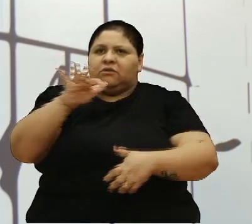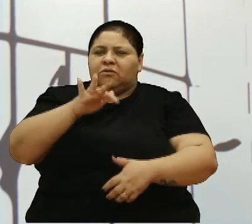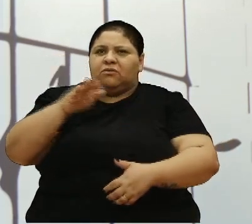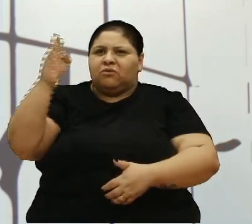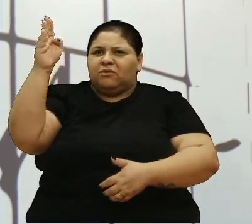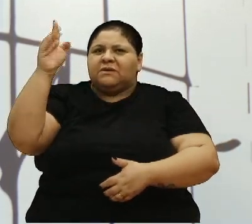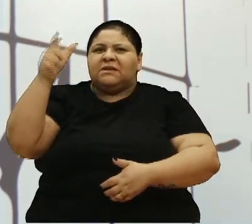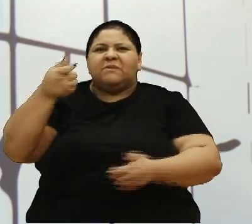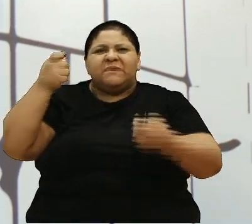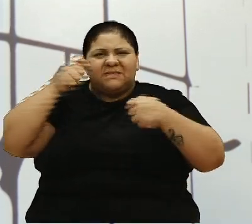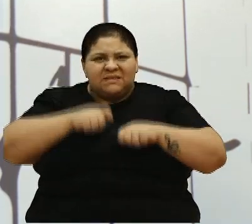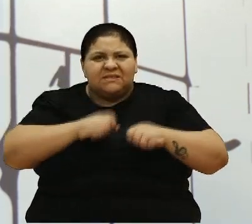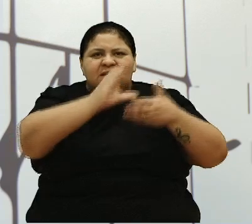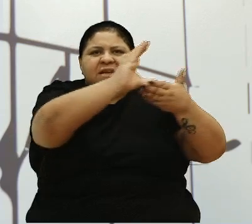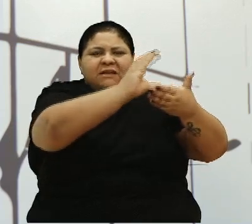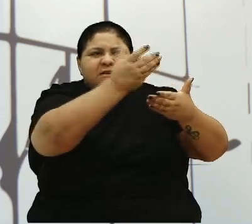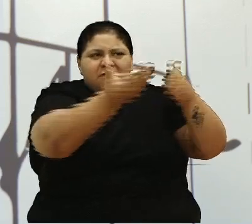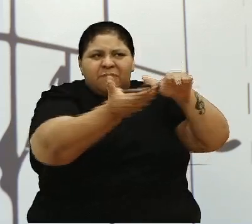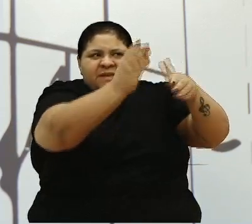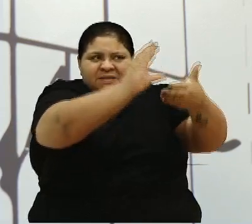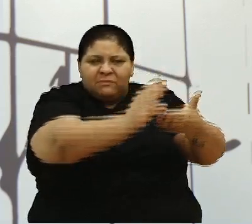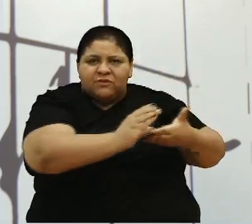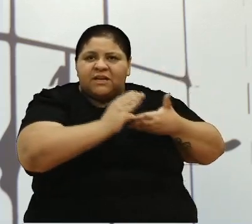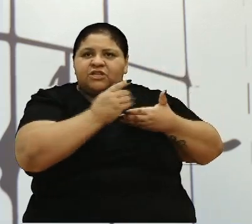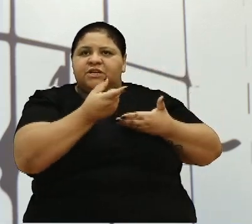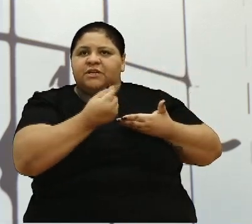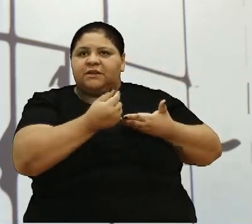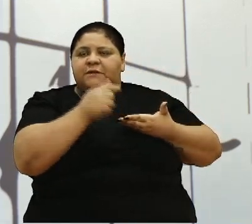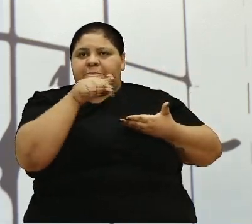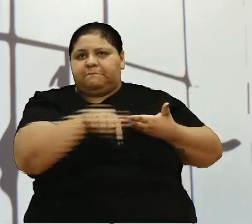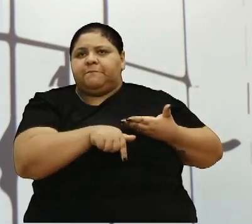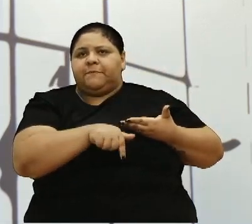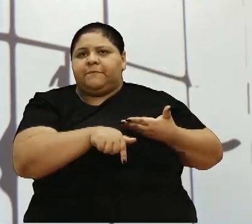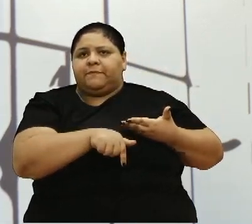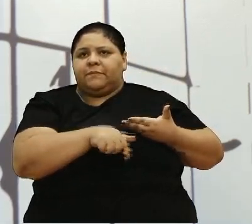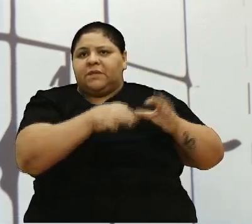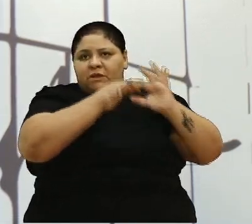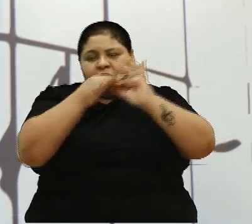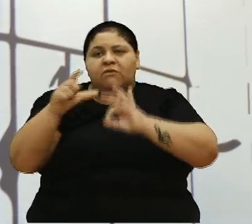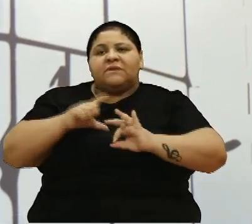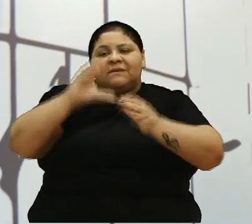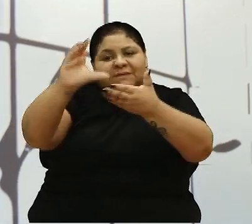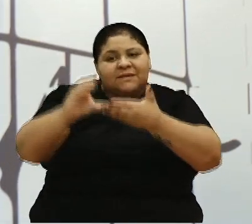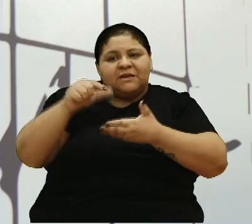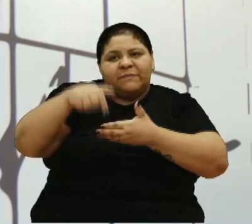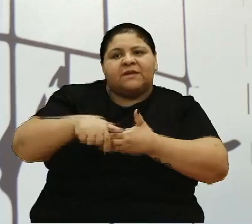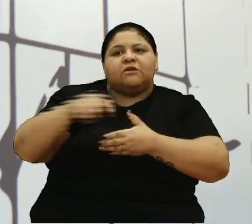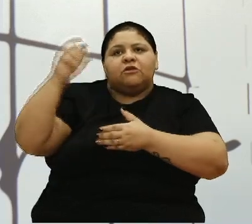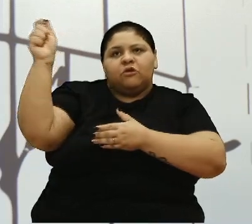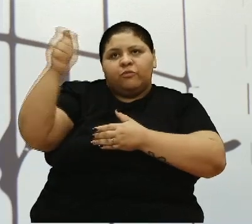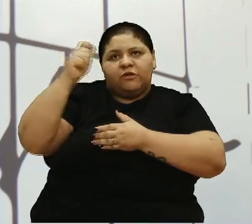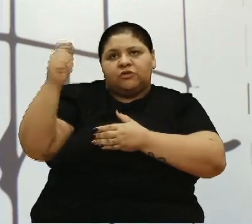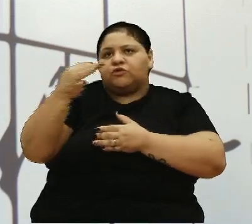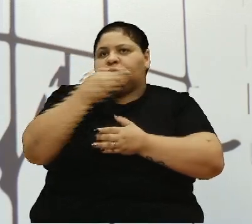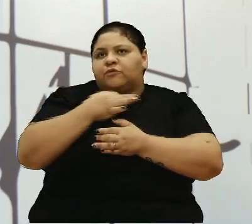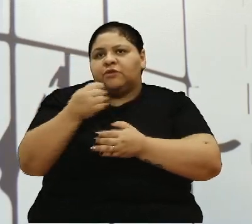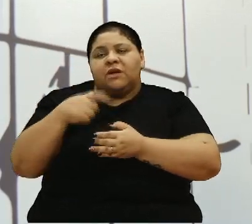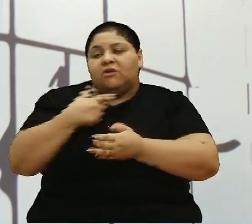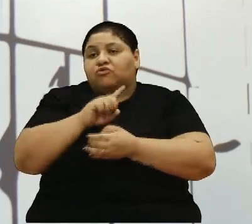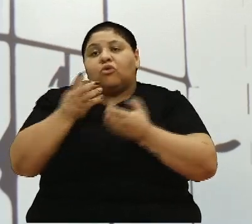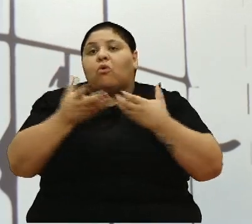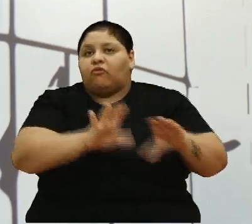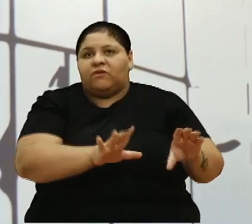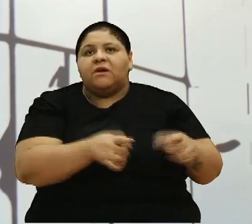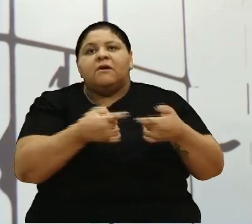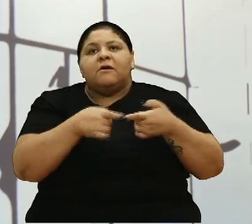buscar recurso, como eu mesmo já fui com os deputados. Lá está o dinheiro, ou na União, a gente tem que trazer para cá, para o Rio Grande do Sul, para a nossa cidade. Então, eu não sou contra isso,